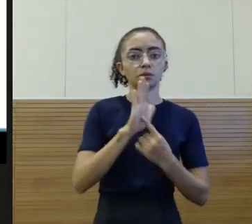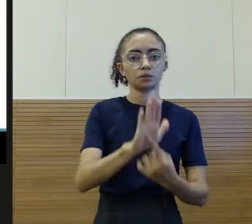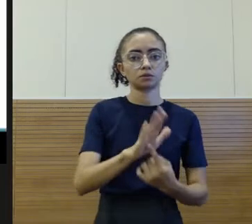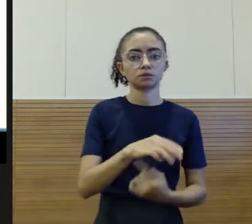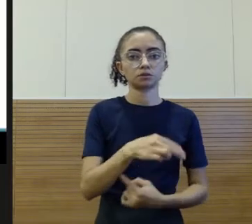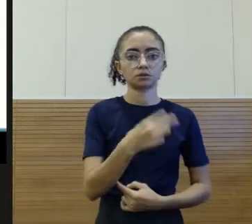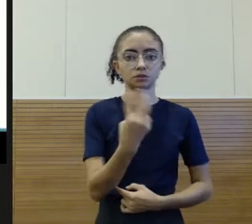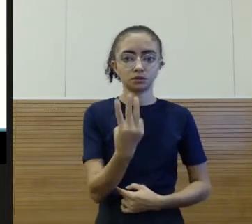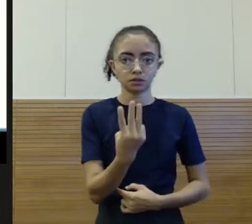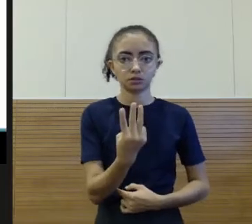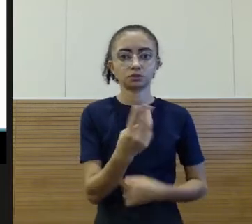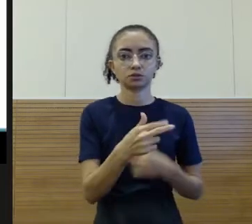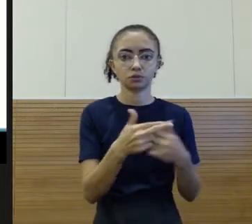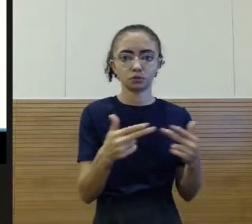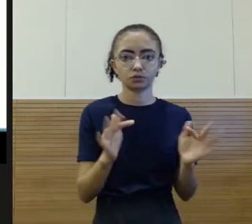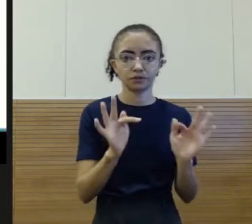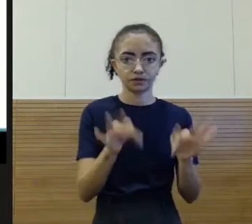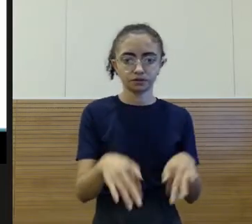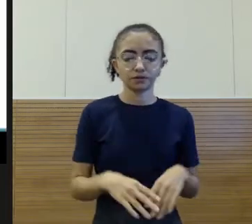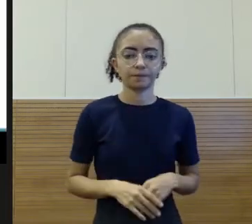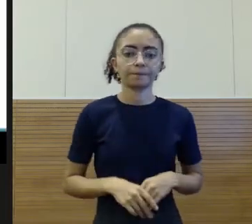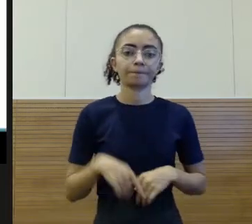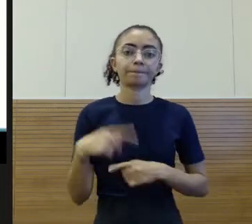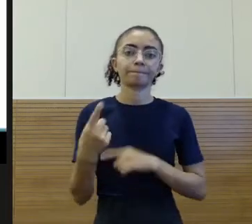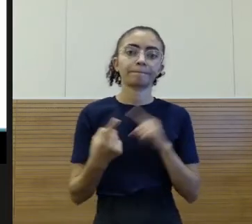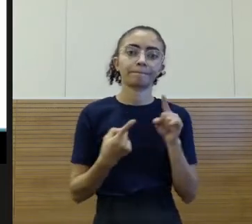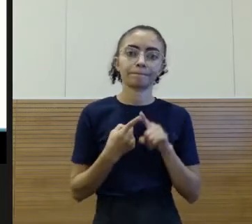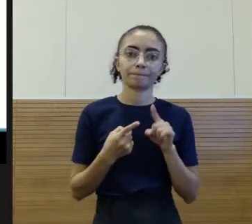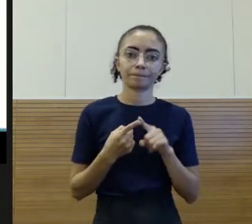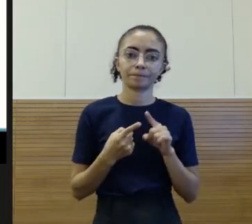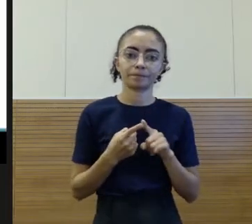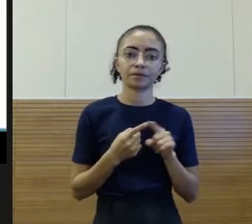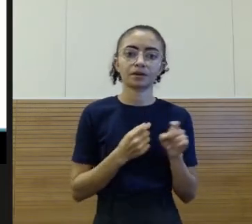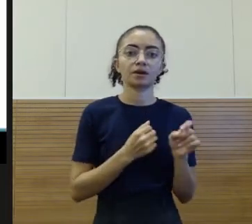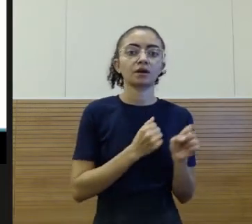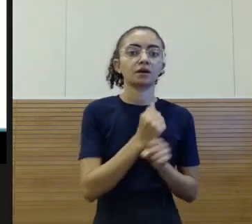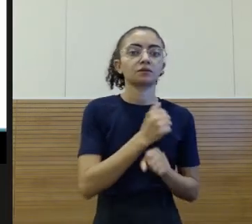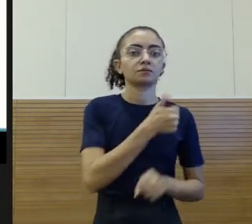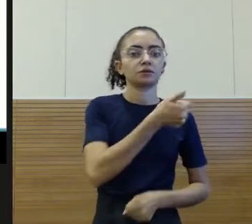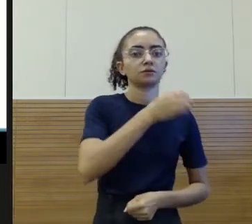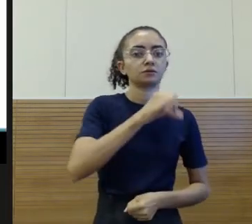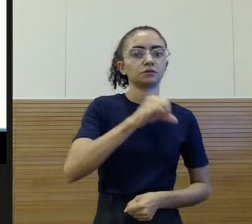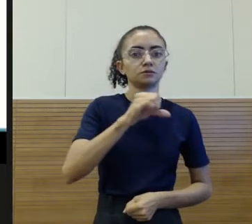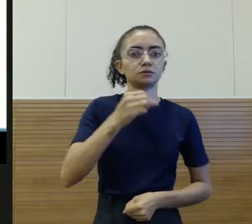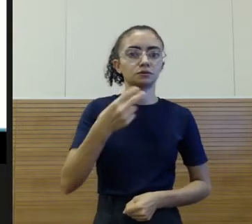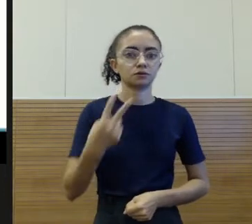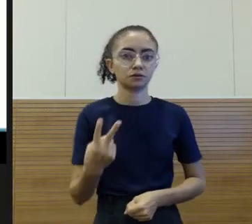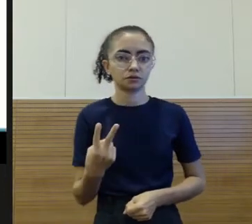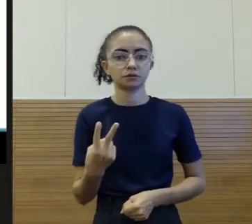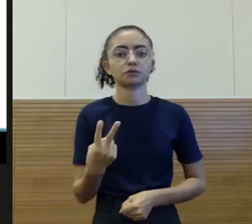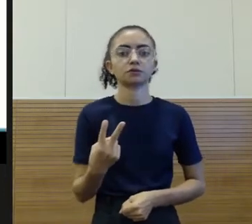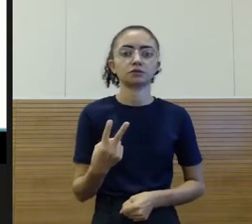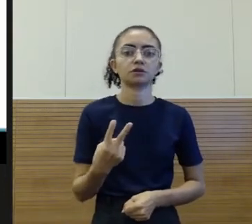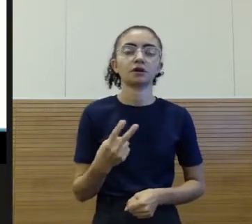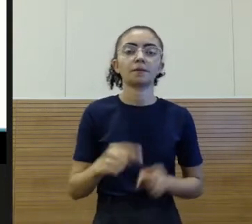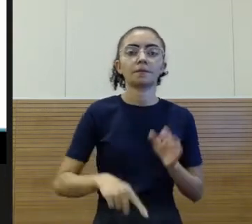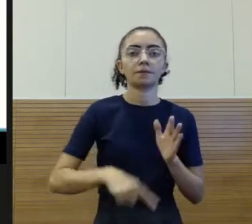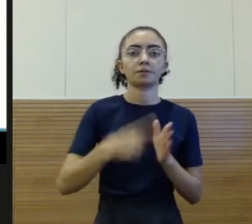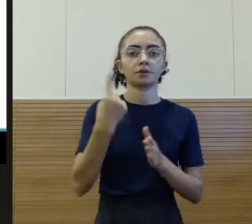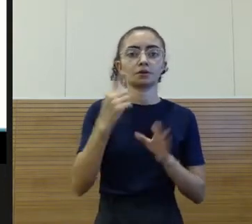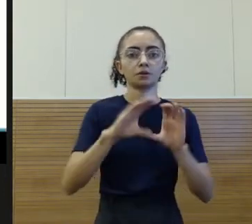parte final da minha apresentação. Uma, que é criada em 1992, a partir da primeira Conferência Internacional de